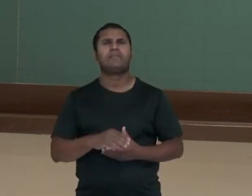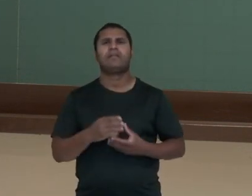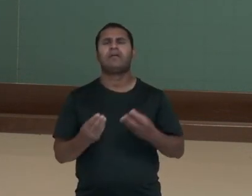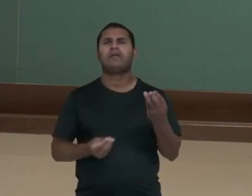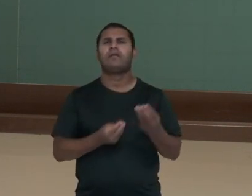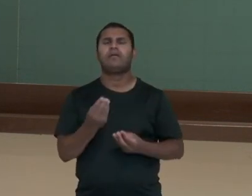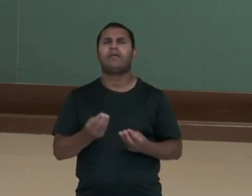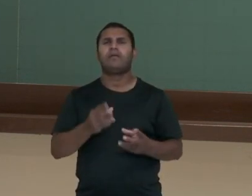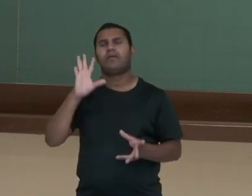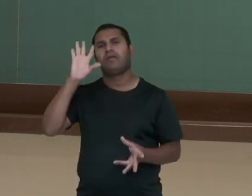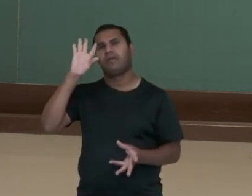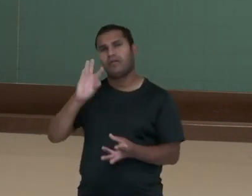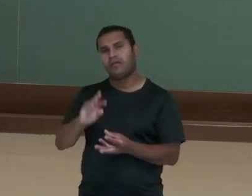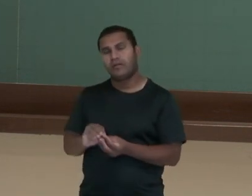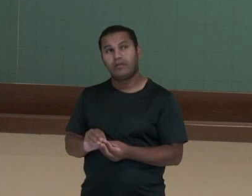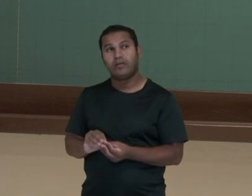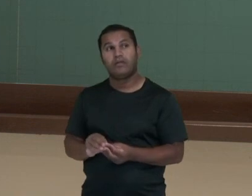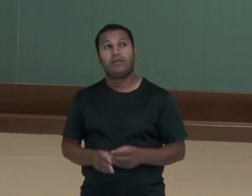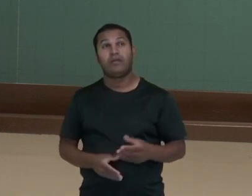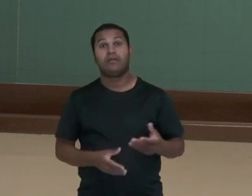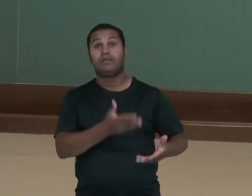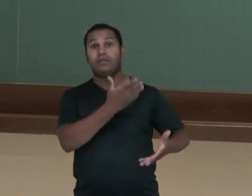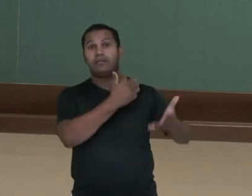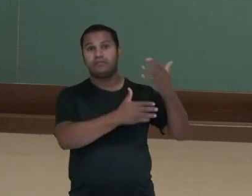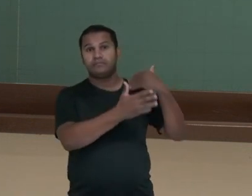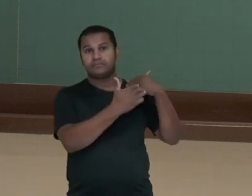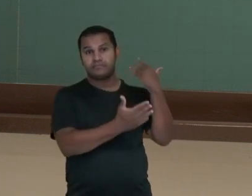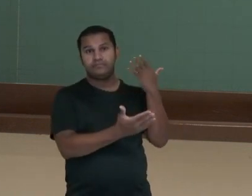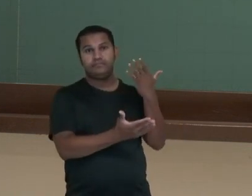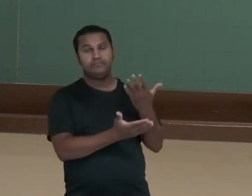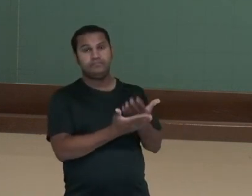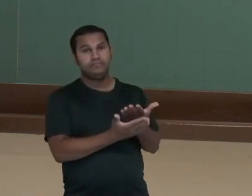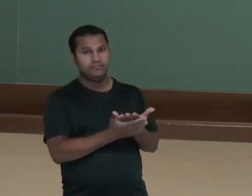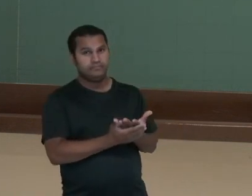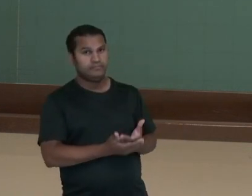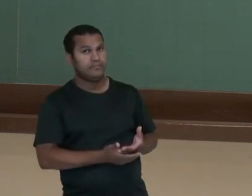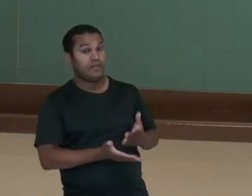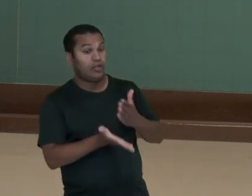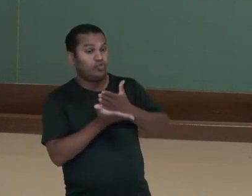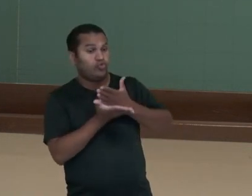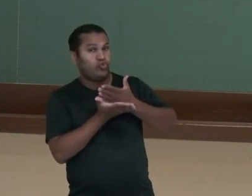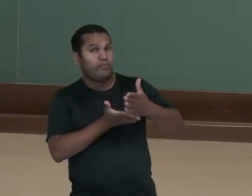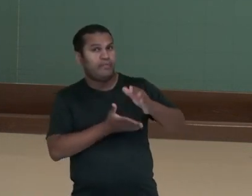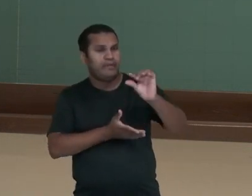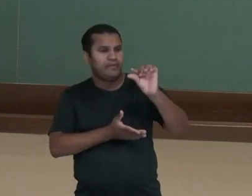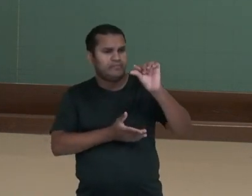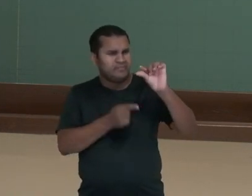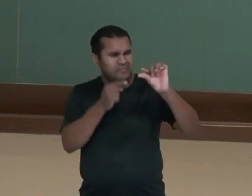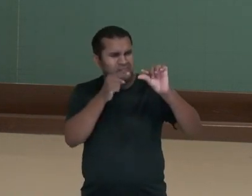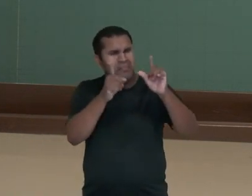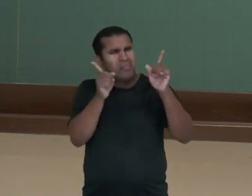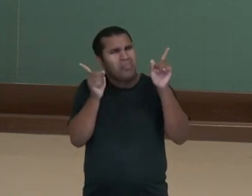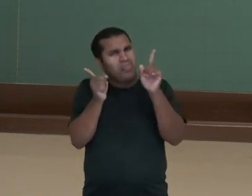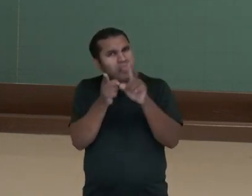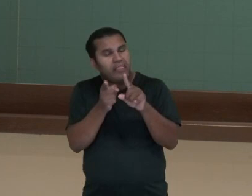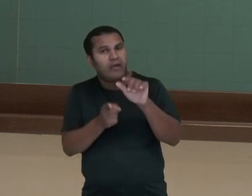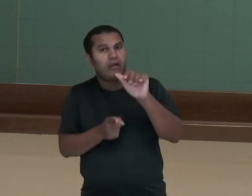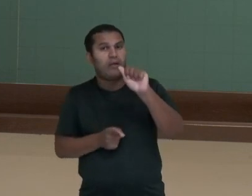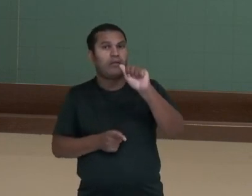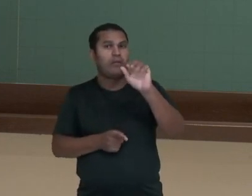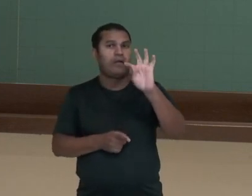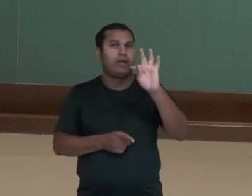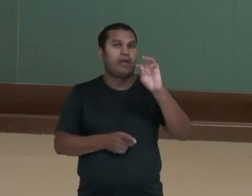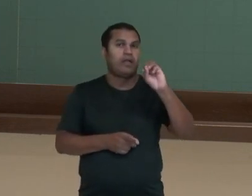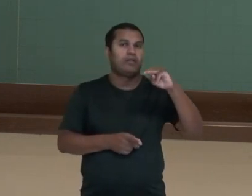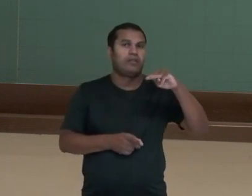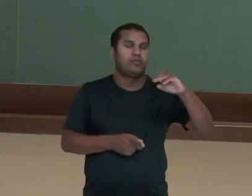né, os níveis hierárquicos, desde átomos até a biosfera. E também nós vimos as características dos seres